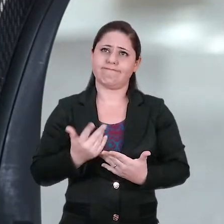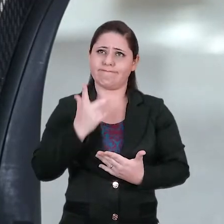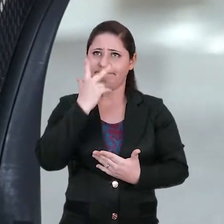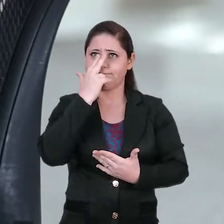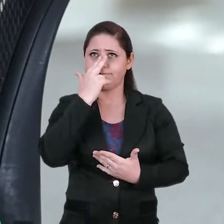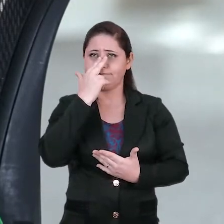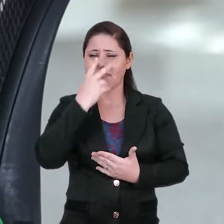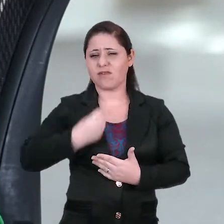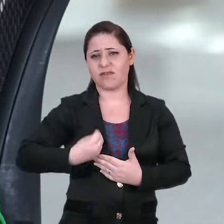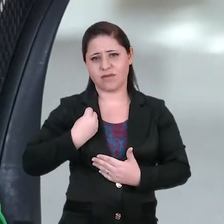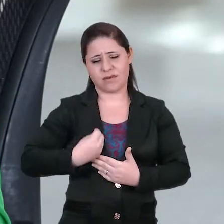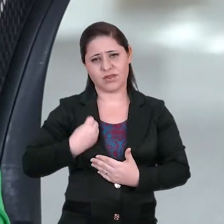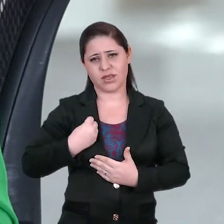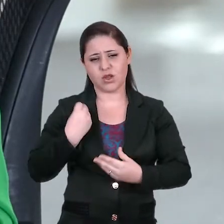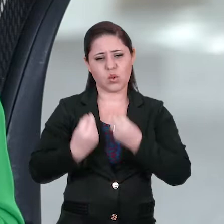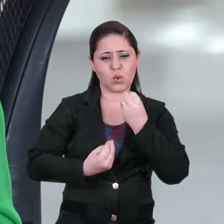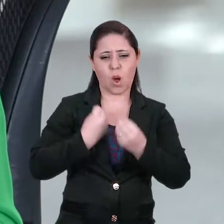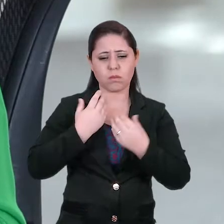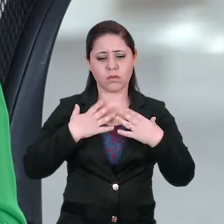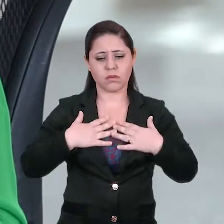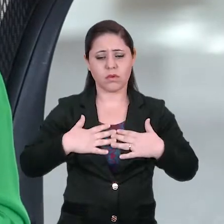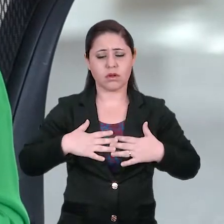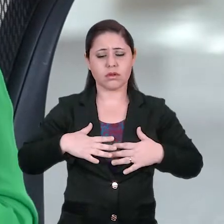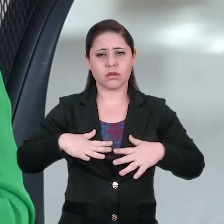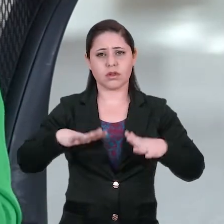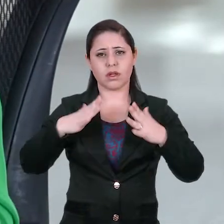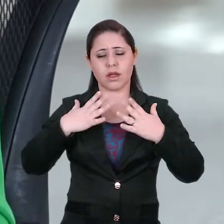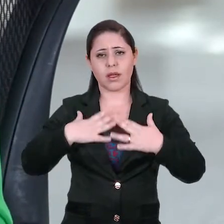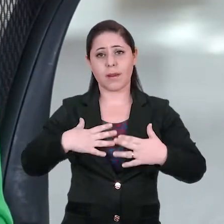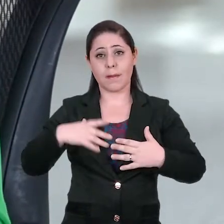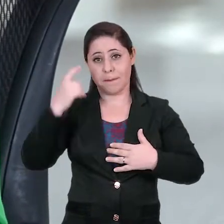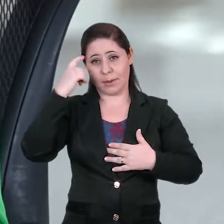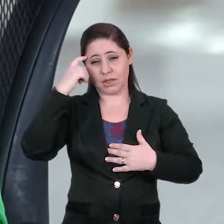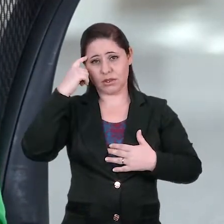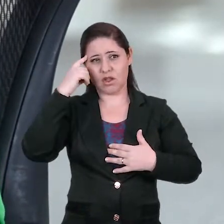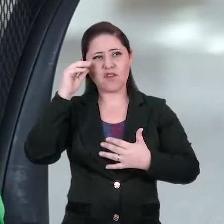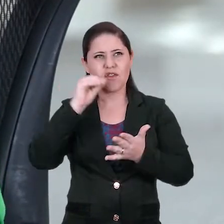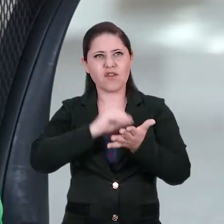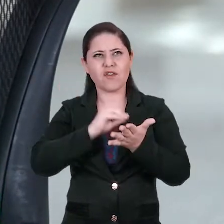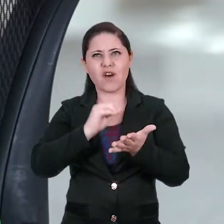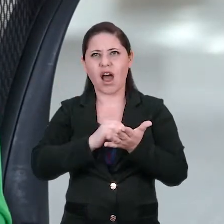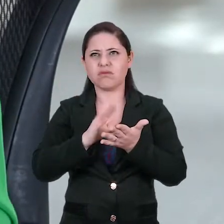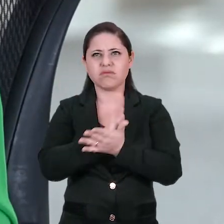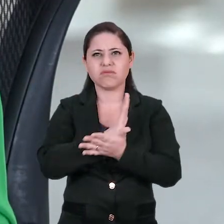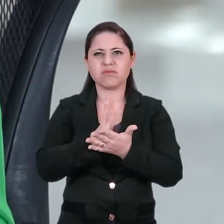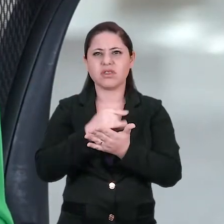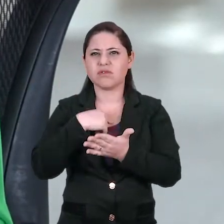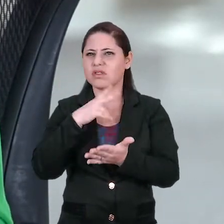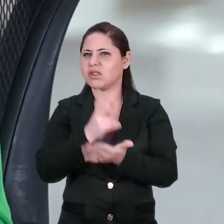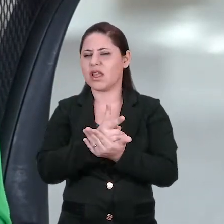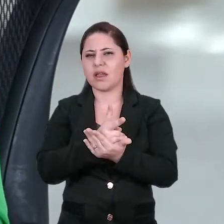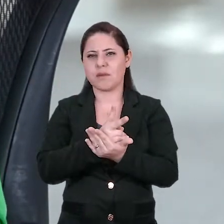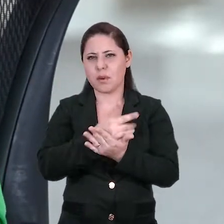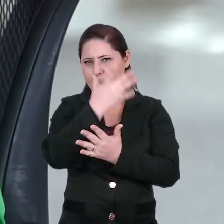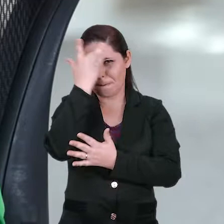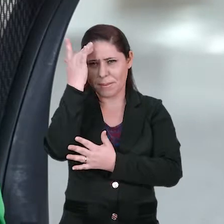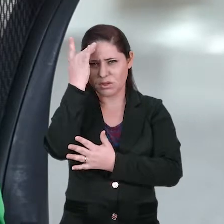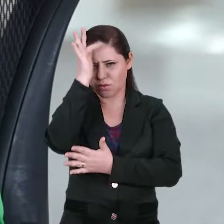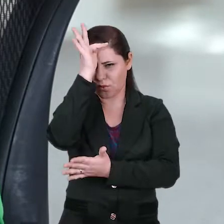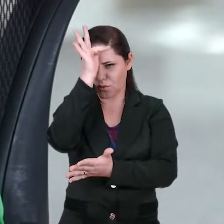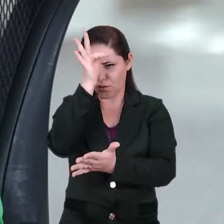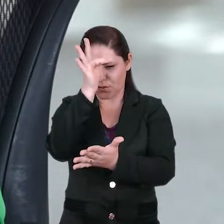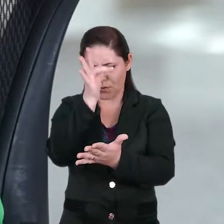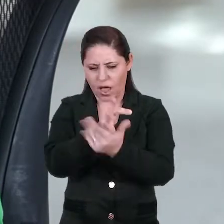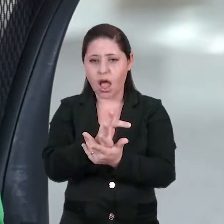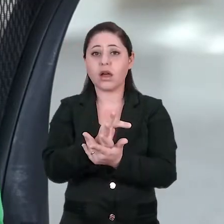de... pode viver uma vida tranquila, uma vida... Eu acho que deve faltar alguma coisa. Eu não sei, eu sempre fui uma